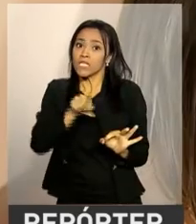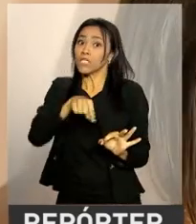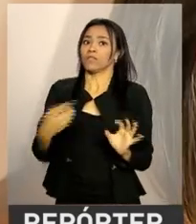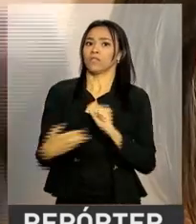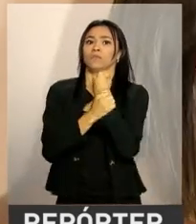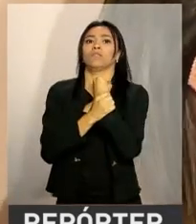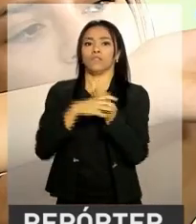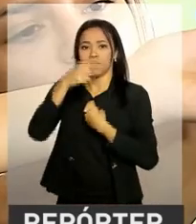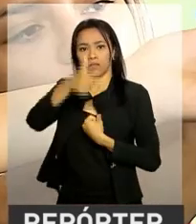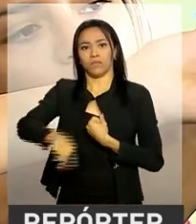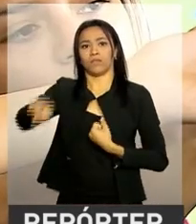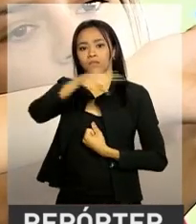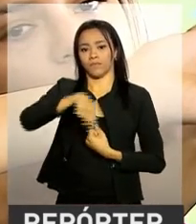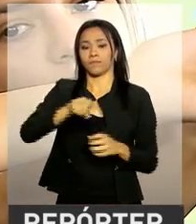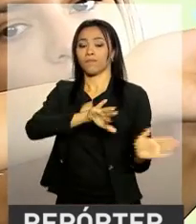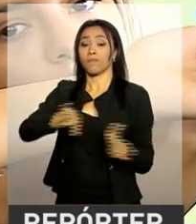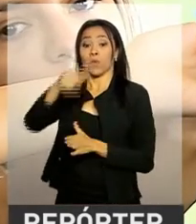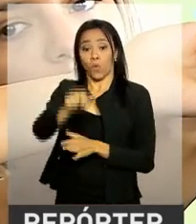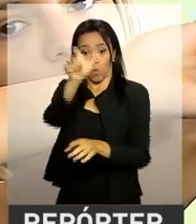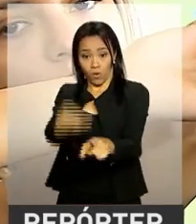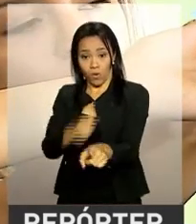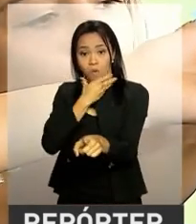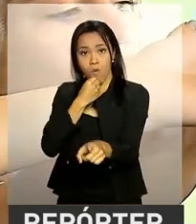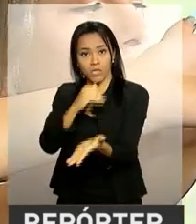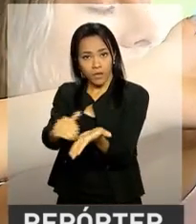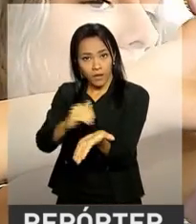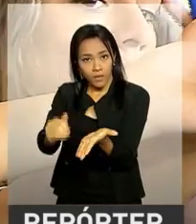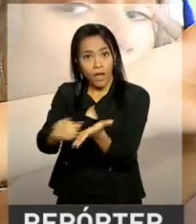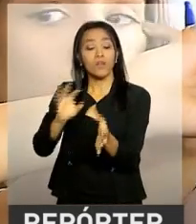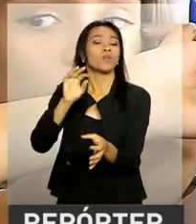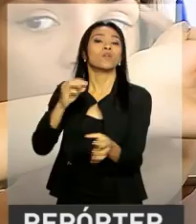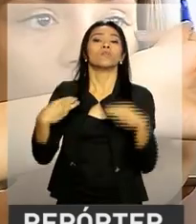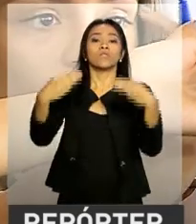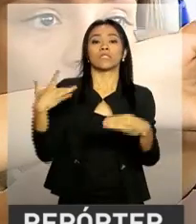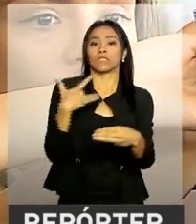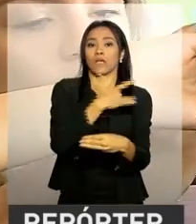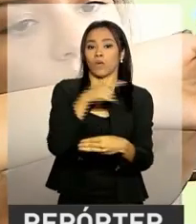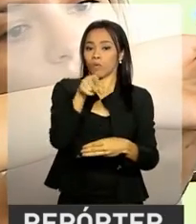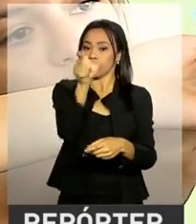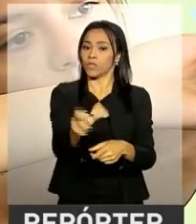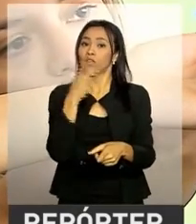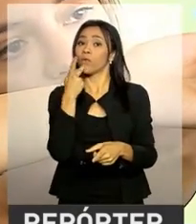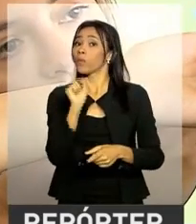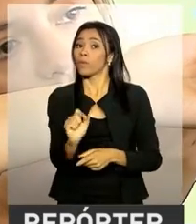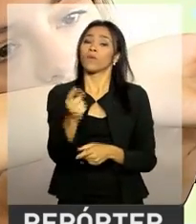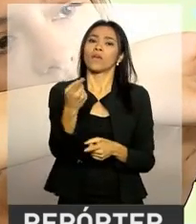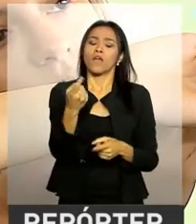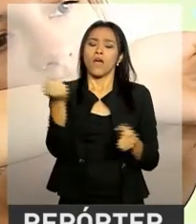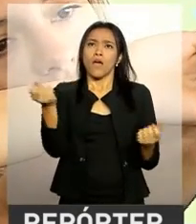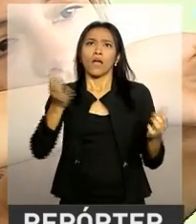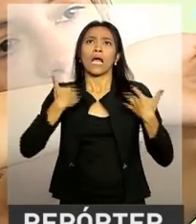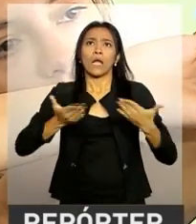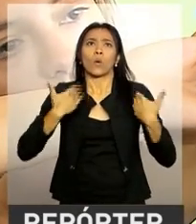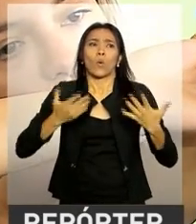né? A mais, né? O secretário de Vigilância em Saúde do Ministério da Saúde, Adeilson Cavalcante, reiterou que com a chegada do verão,